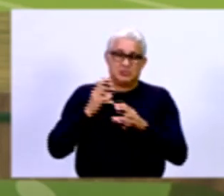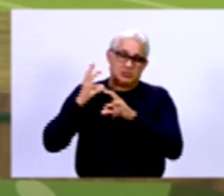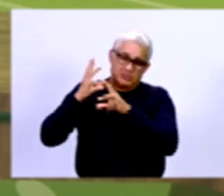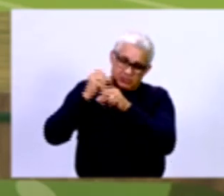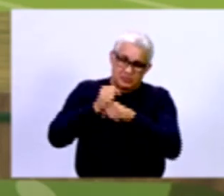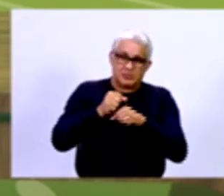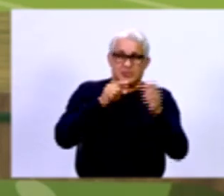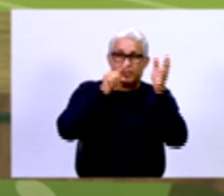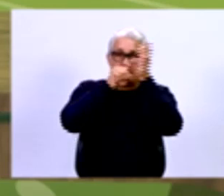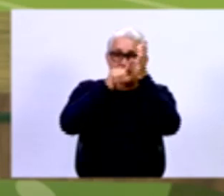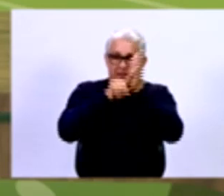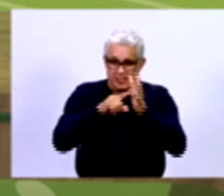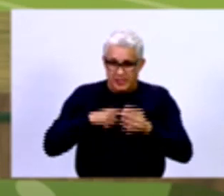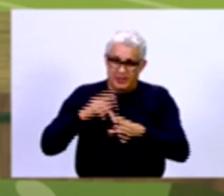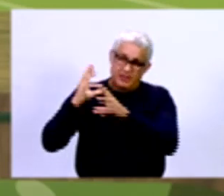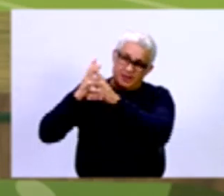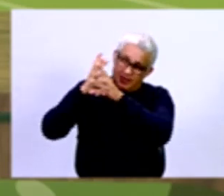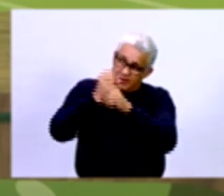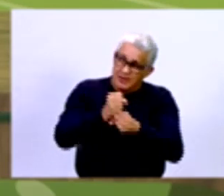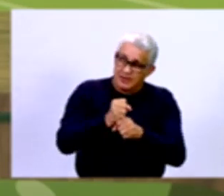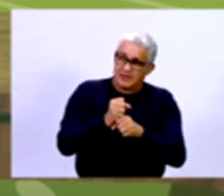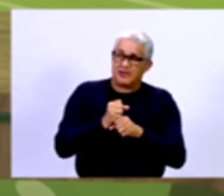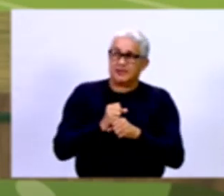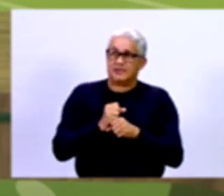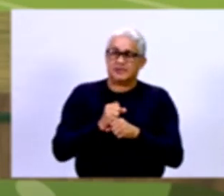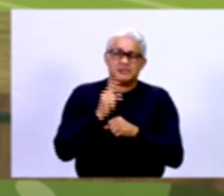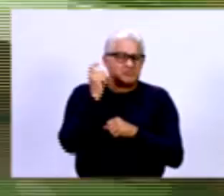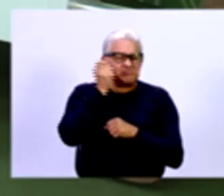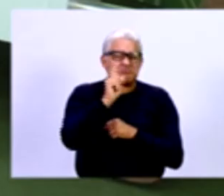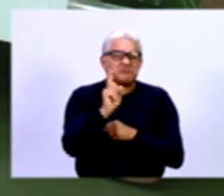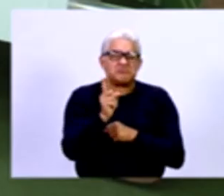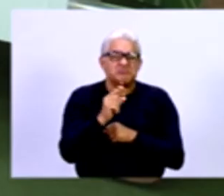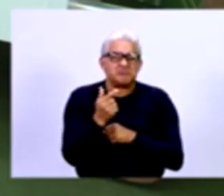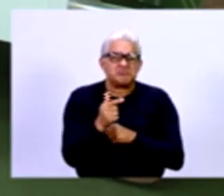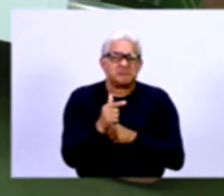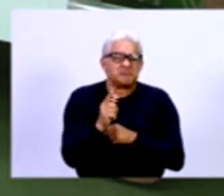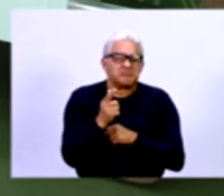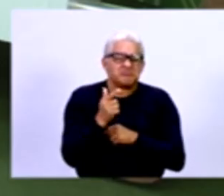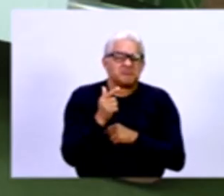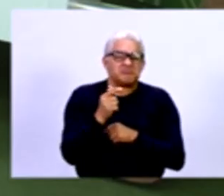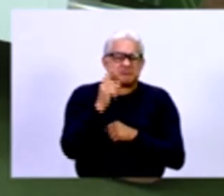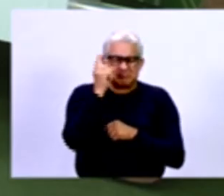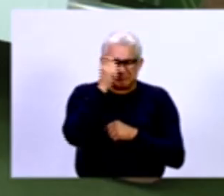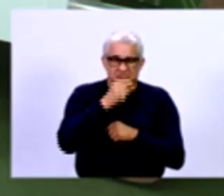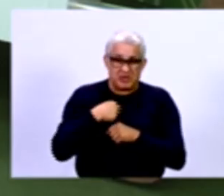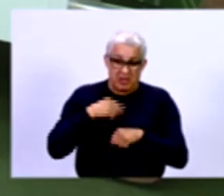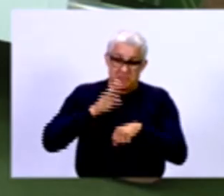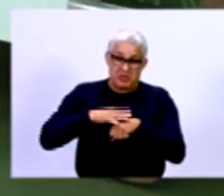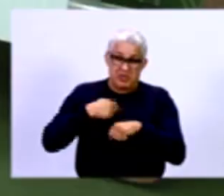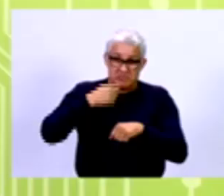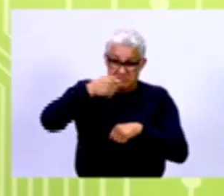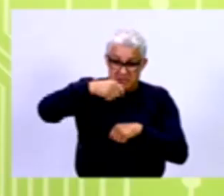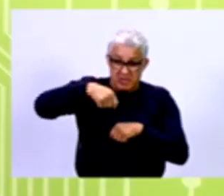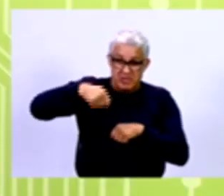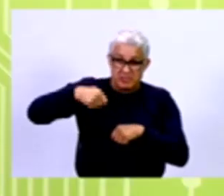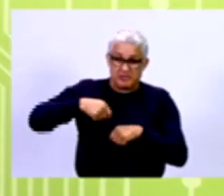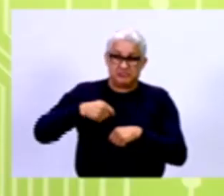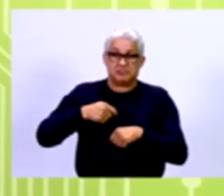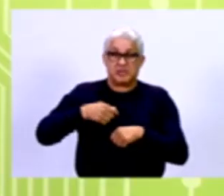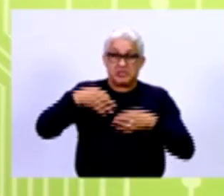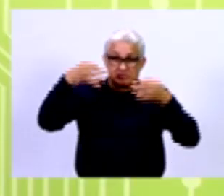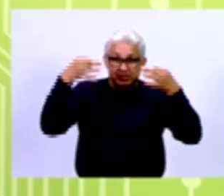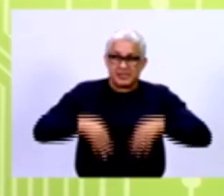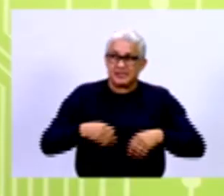perguntas estão relacionadas à revisão. A gente acha que não tá difícil não, né, professor? Eu acho que não. A gente fez e acertou, né? Acho que não, acho que a gente fez dentro